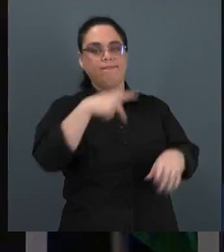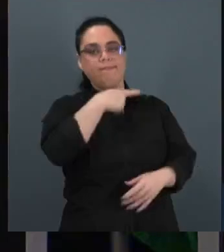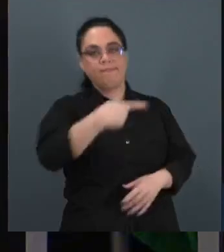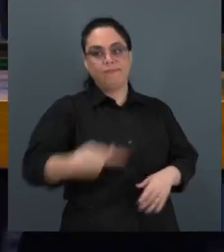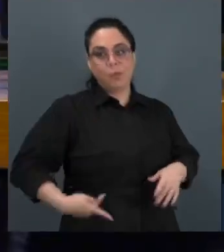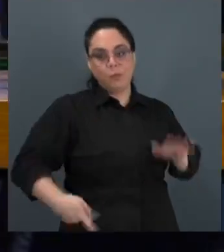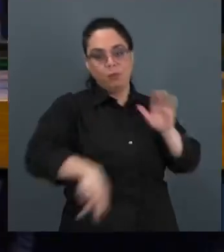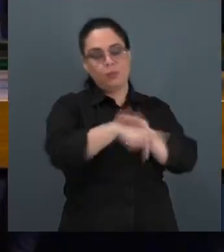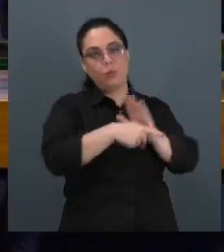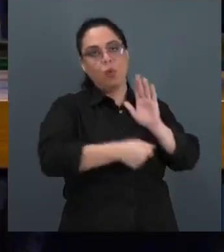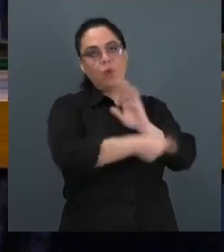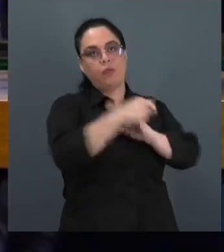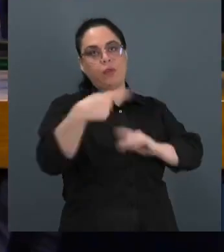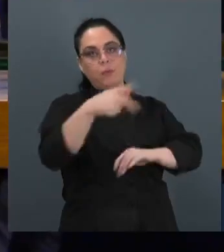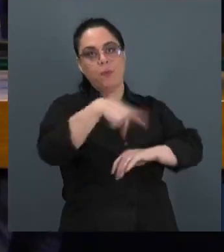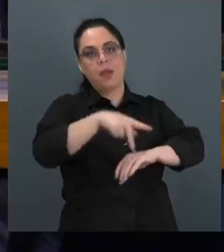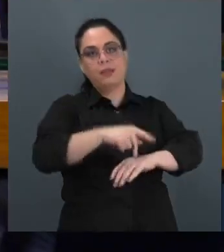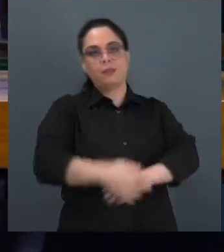presidente.